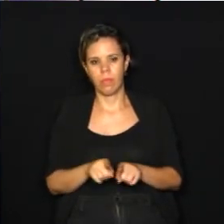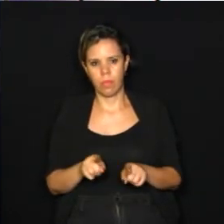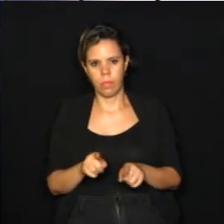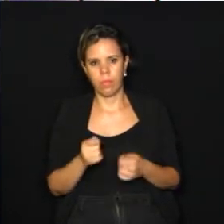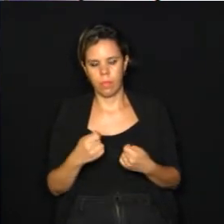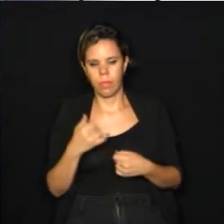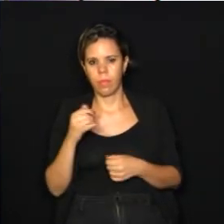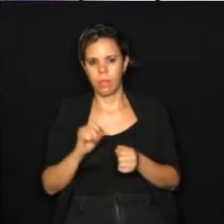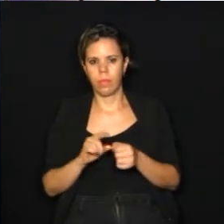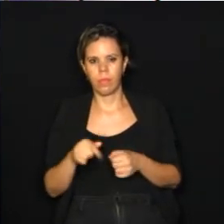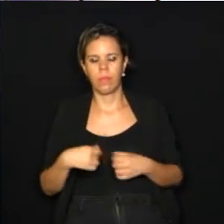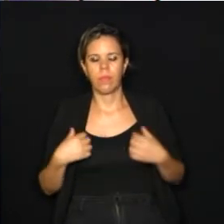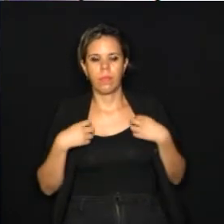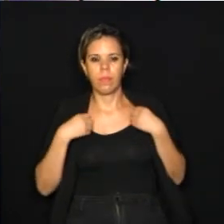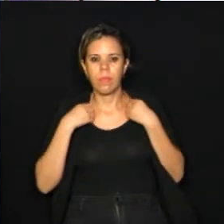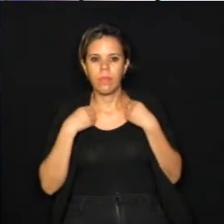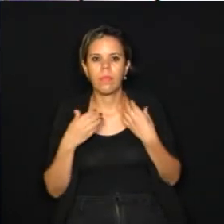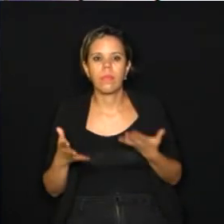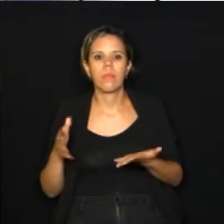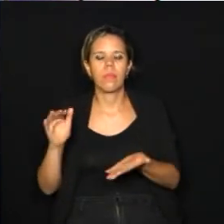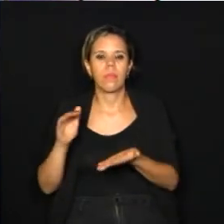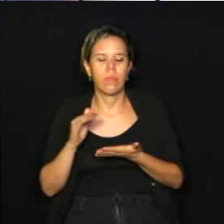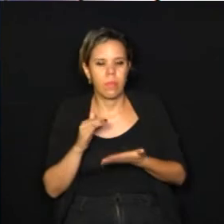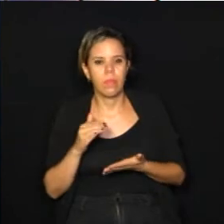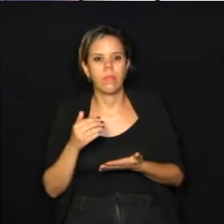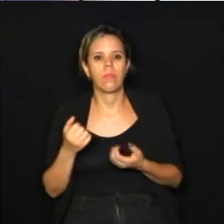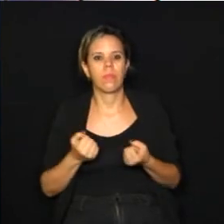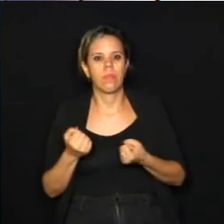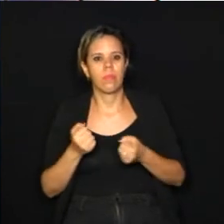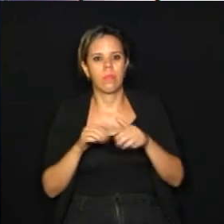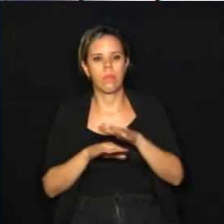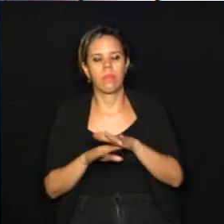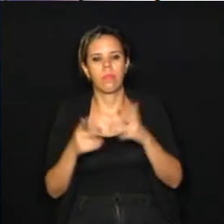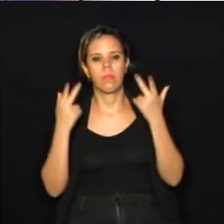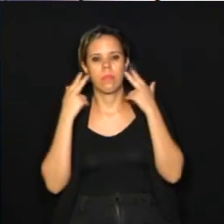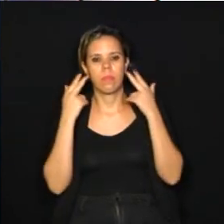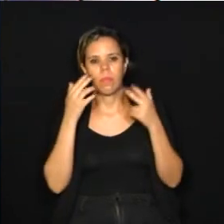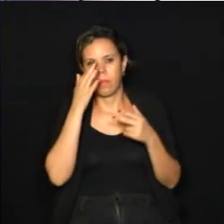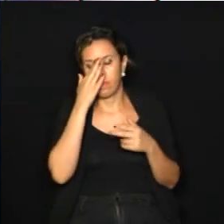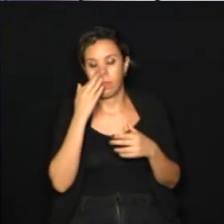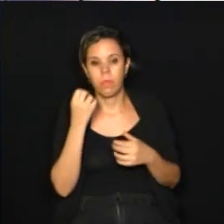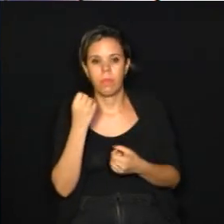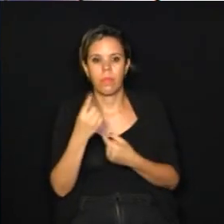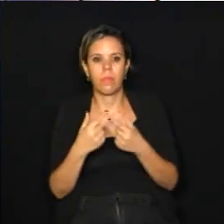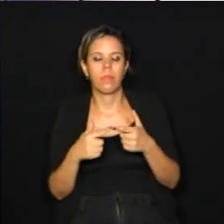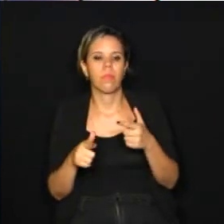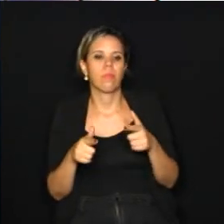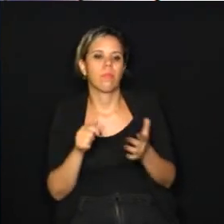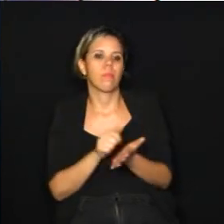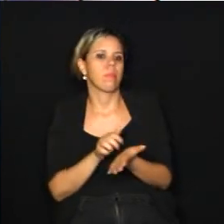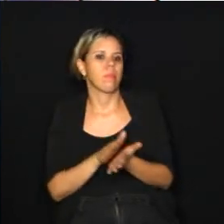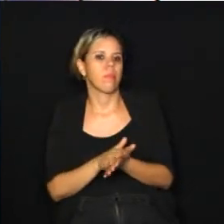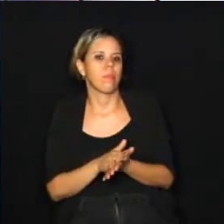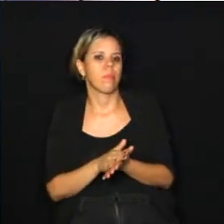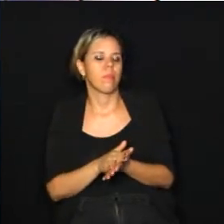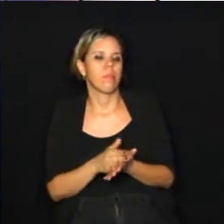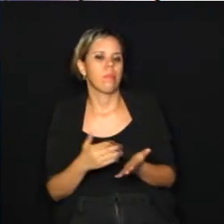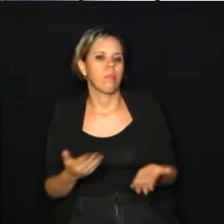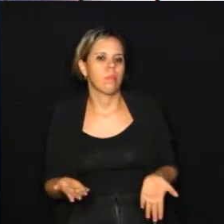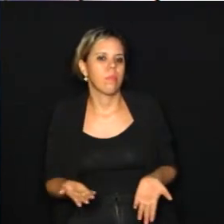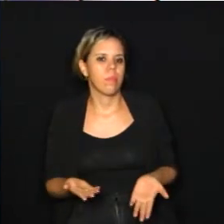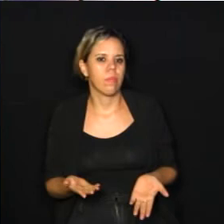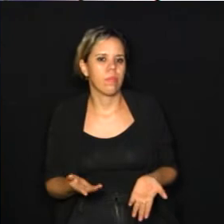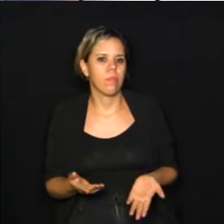também pode fazer isso. Recolhimento de veículos continua normalmente, caso tenha alguma infração. No entanto,